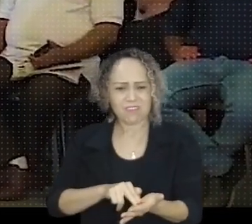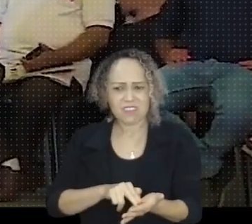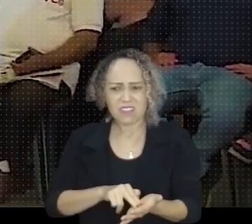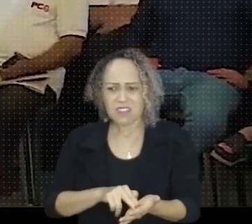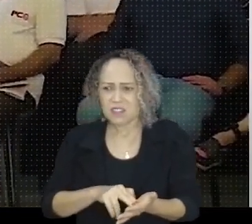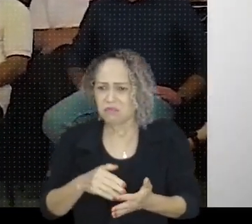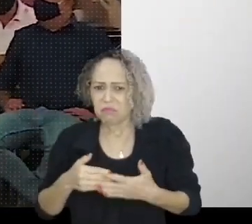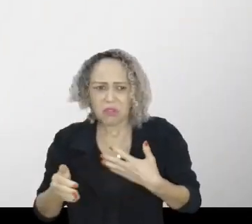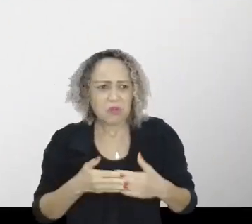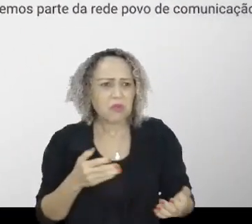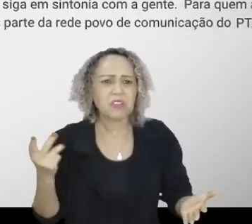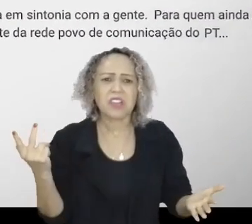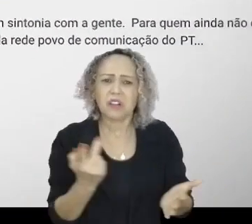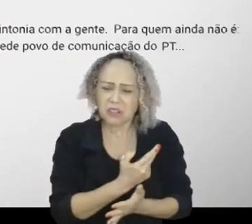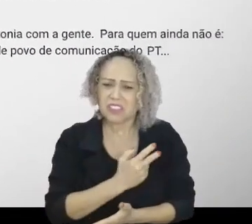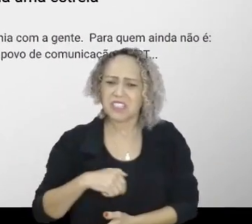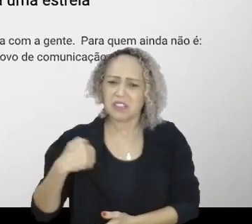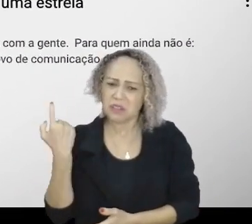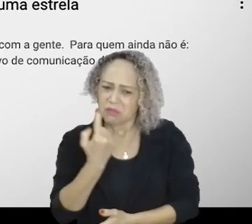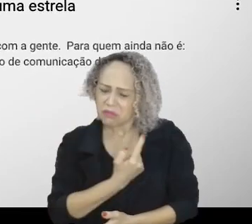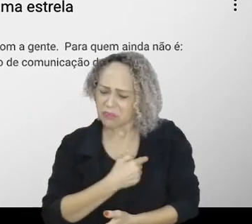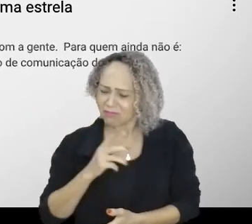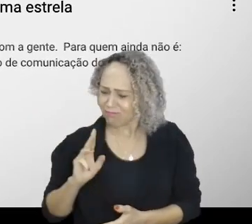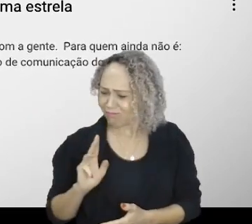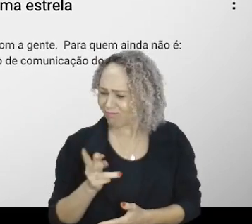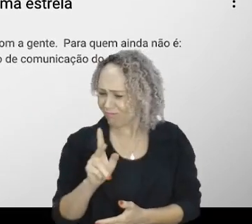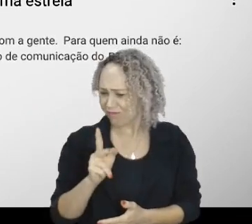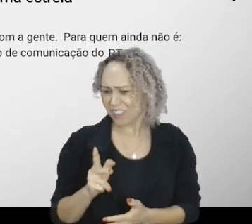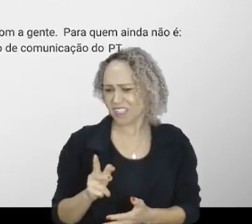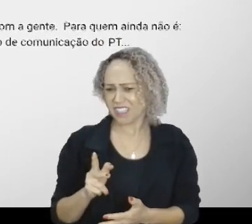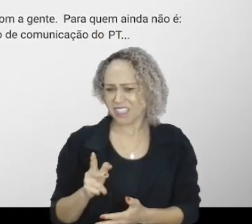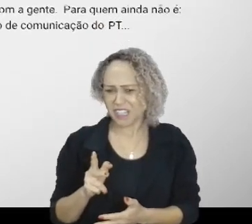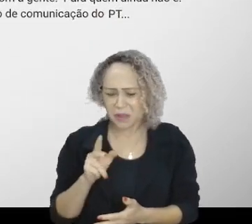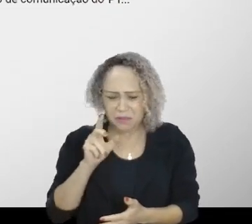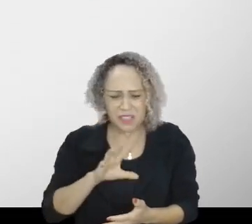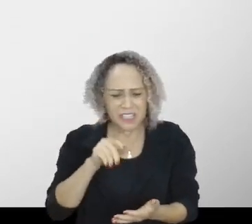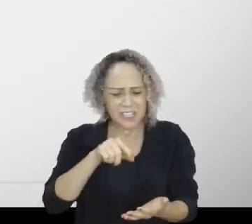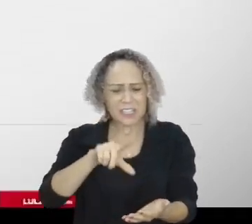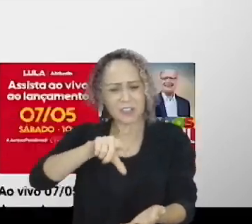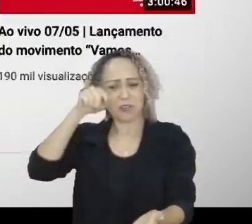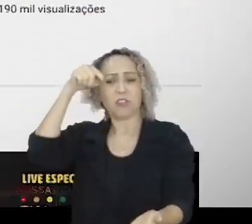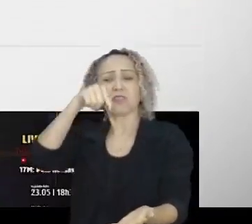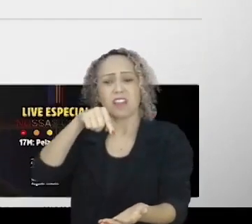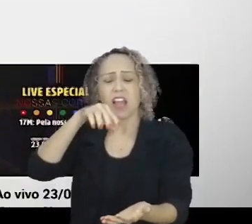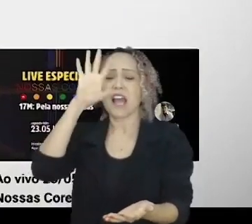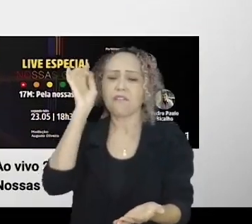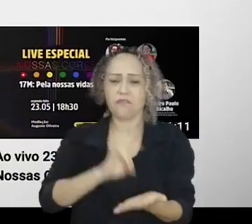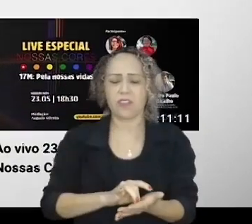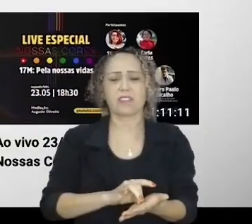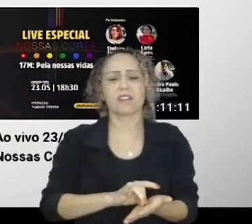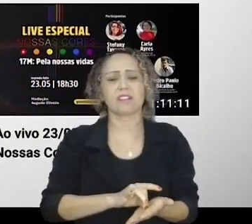a situação, a gente sempre toma partido da verdade.